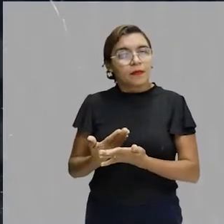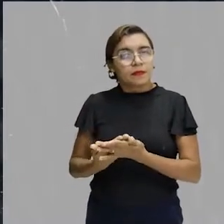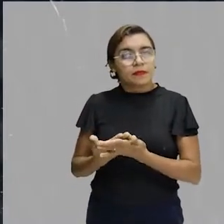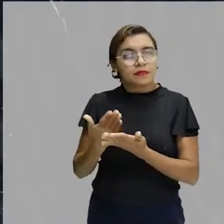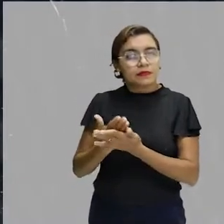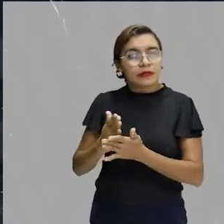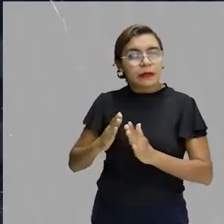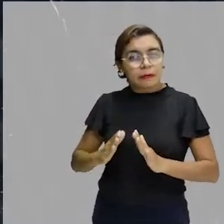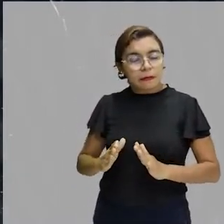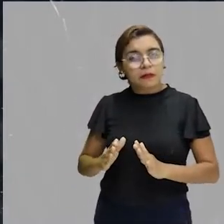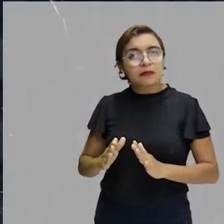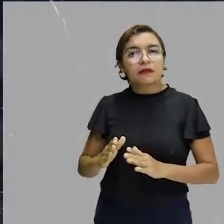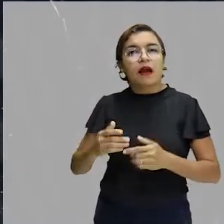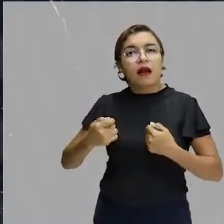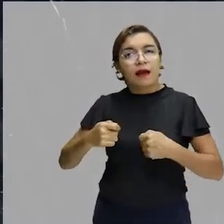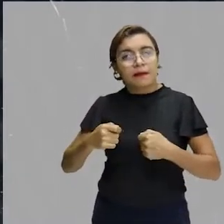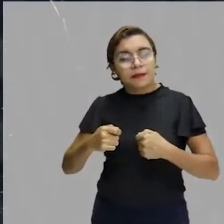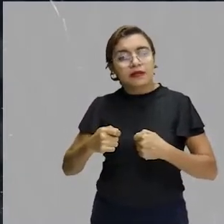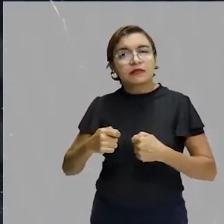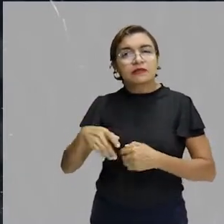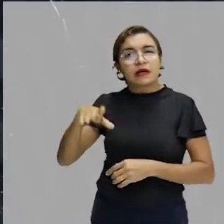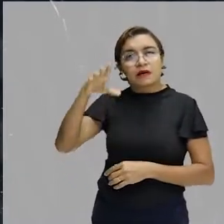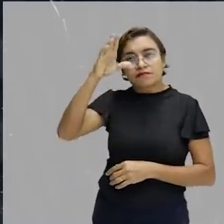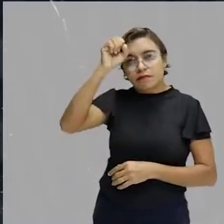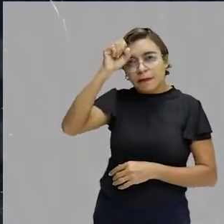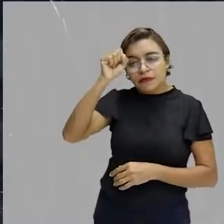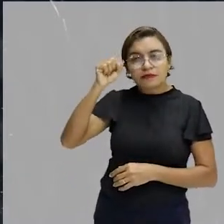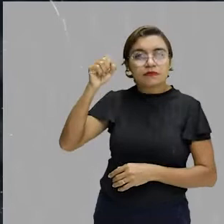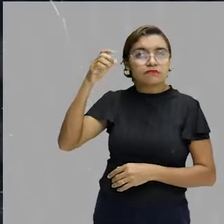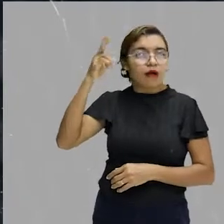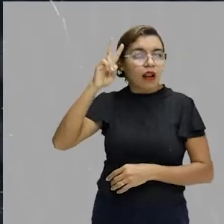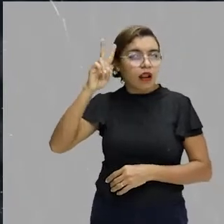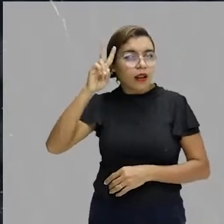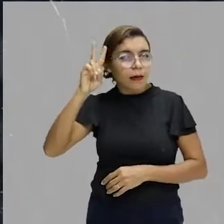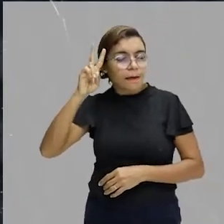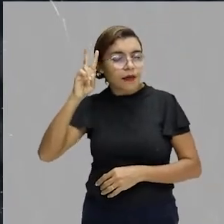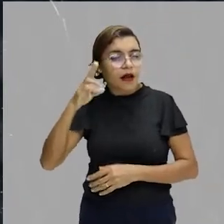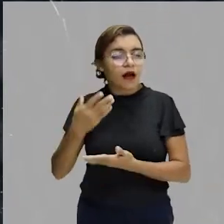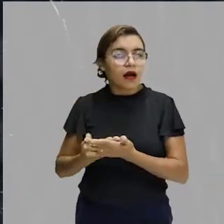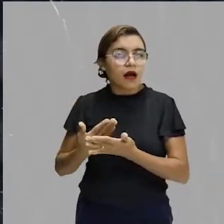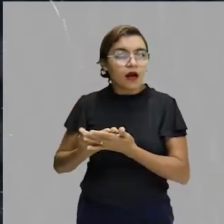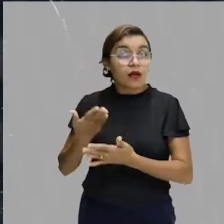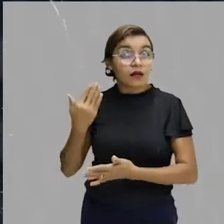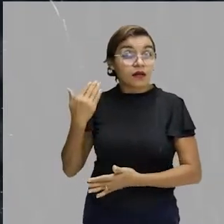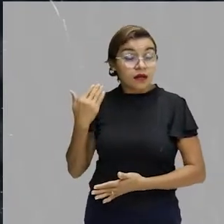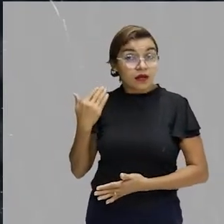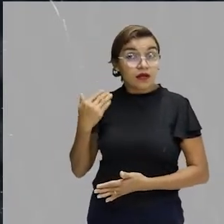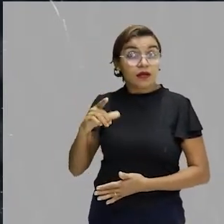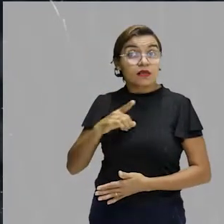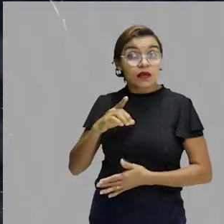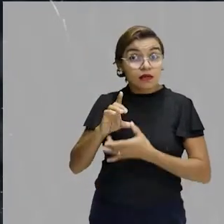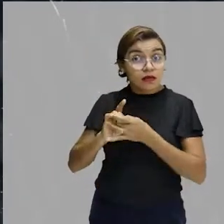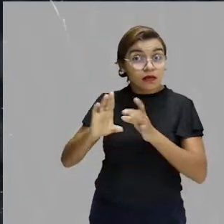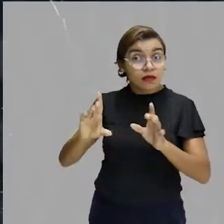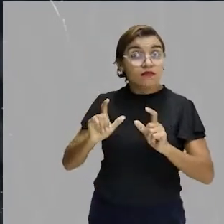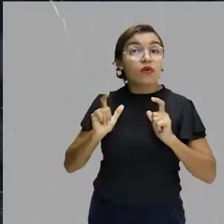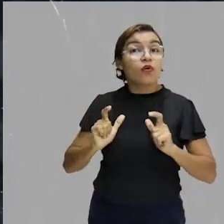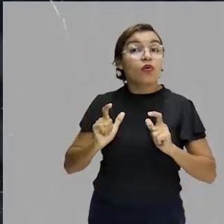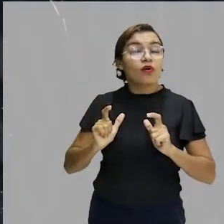tá? Quer pegar a aula teórica, aulas anteriores? Tudo isso está disponível para ti, galera. Onde, Marcos?